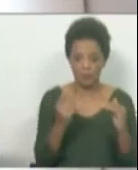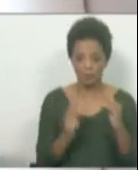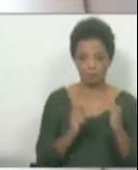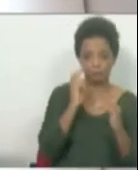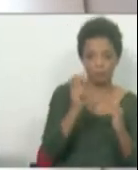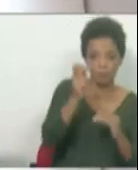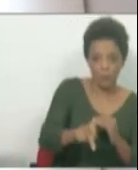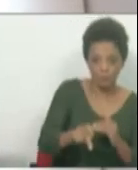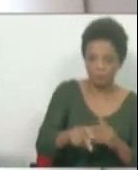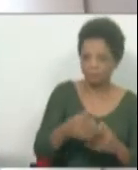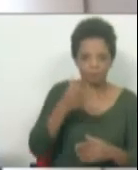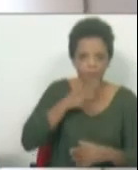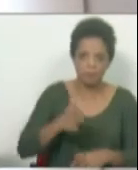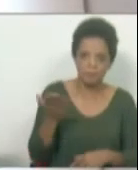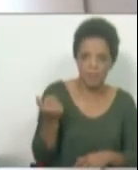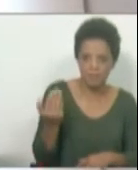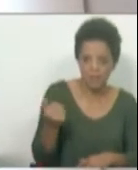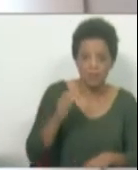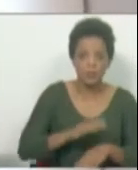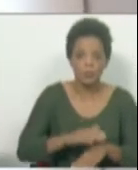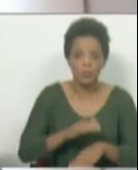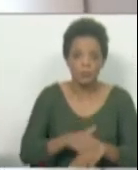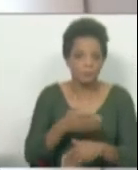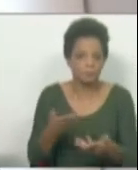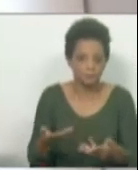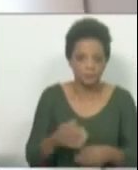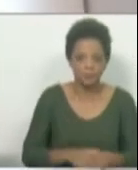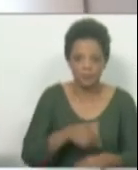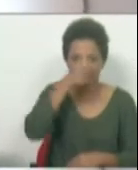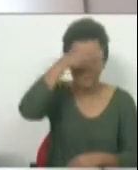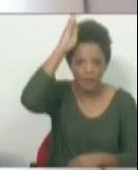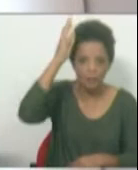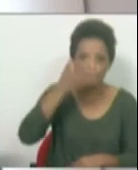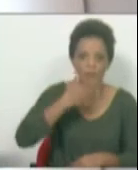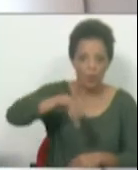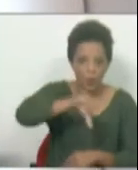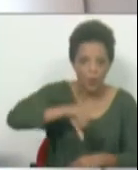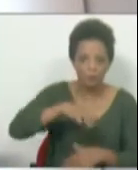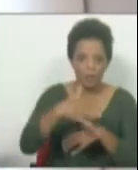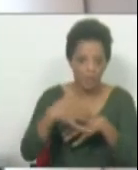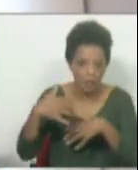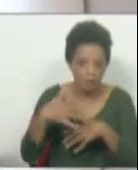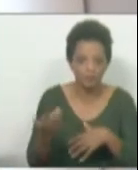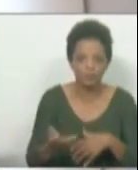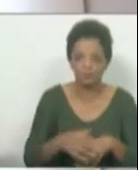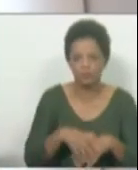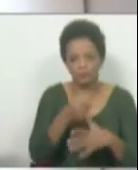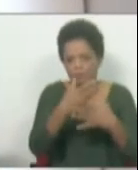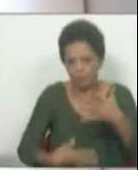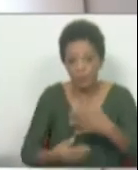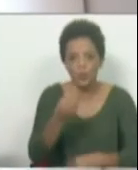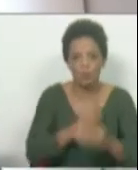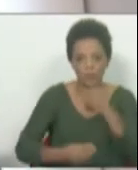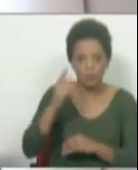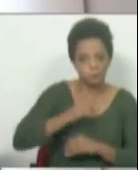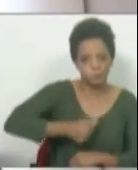esperada, não são suficientes quando vemos que o frango, ou o óleo, ou as laranjas, ou enfim, tudo o que é base